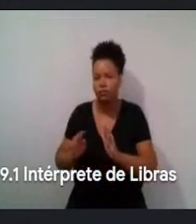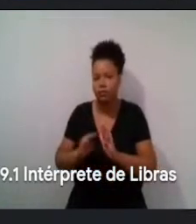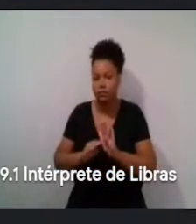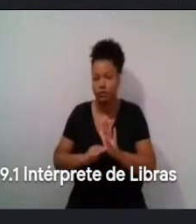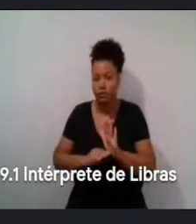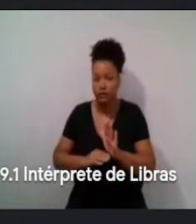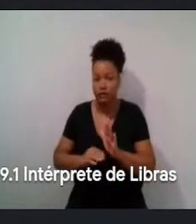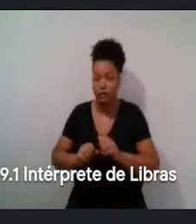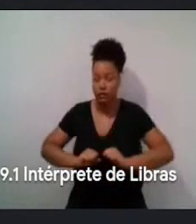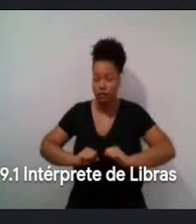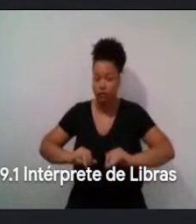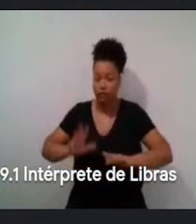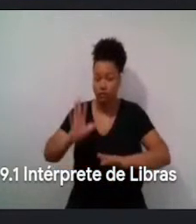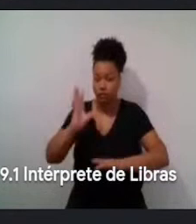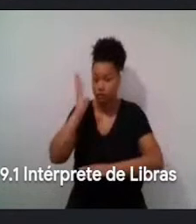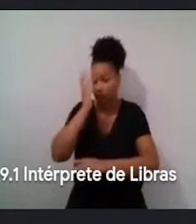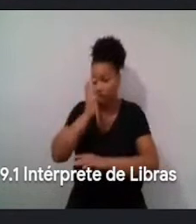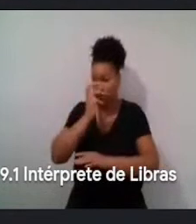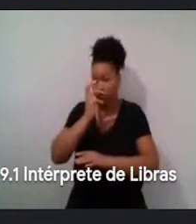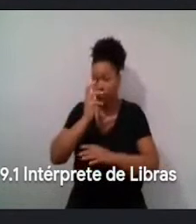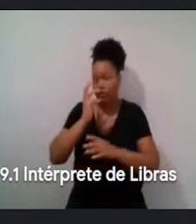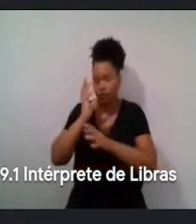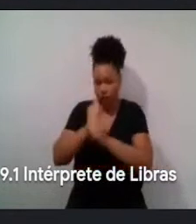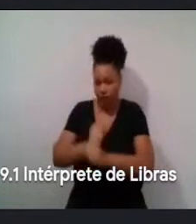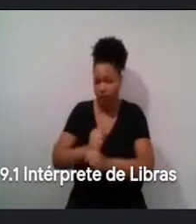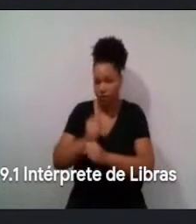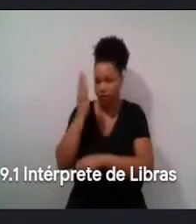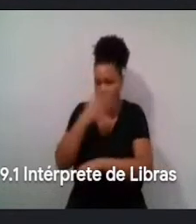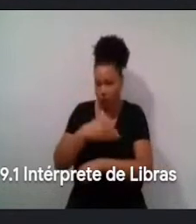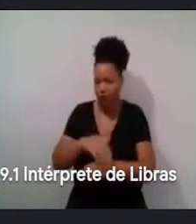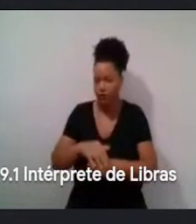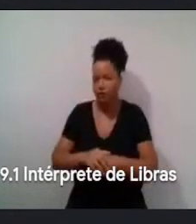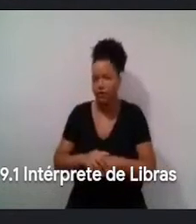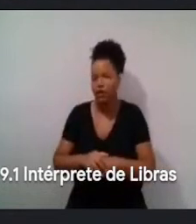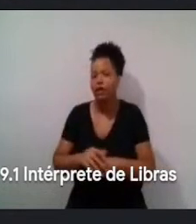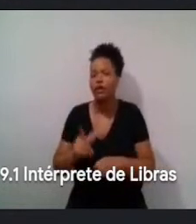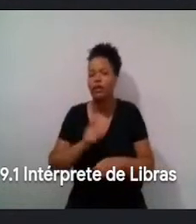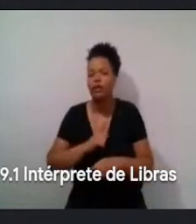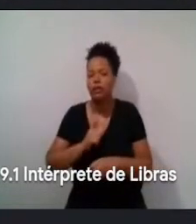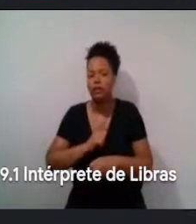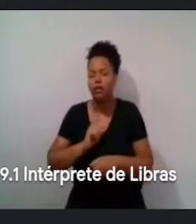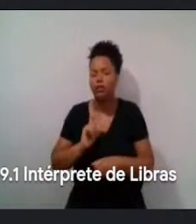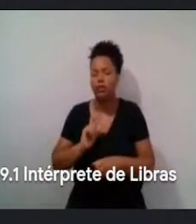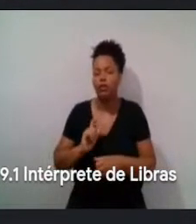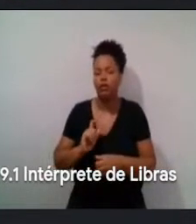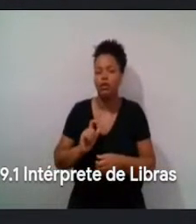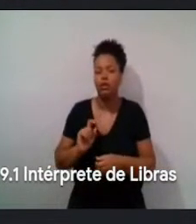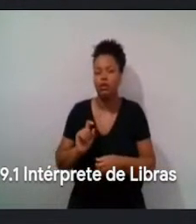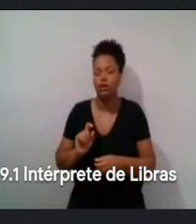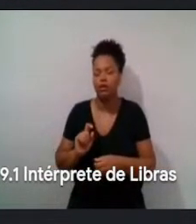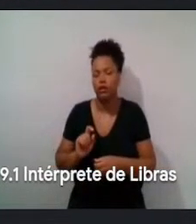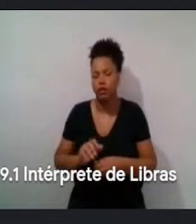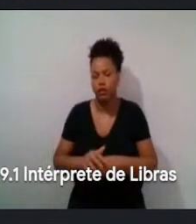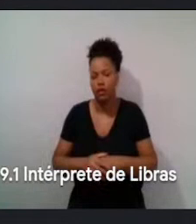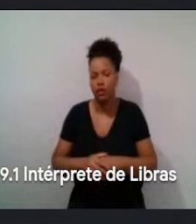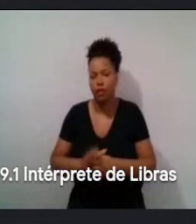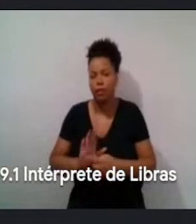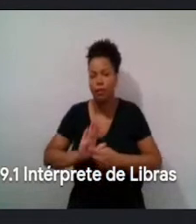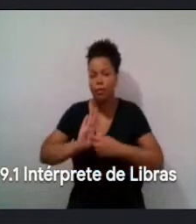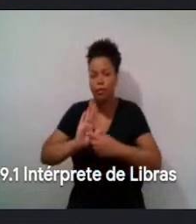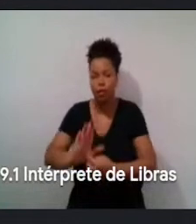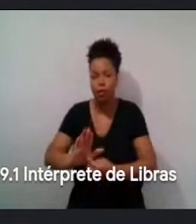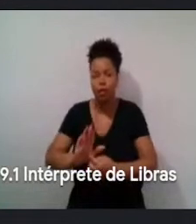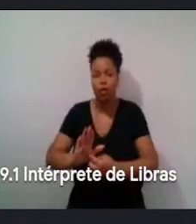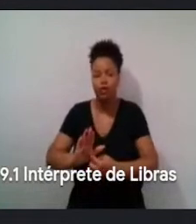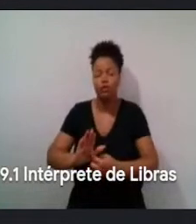contas, não obsta que seja mantida a determinação da transferência à conta única do